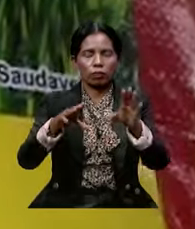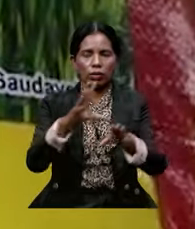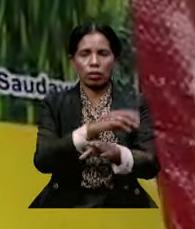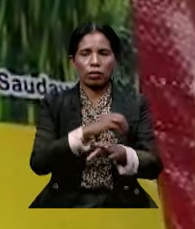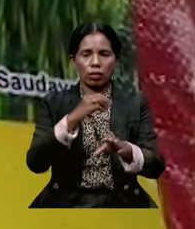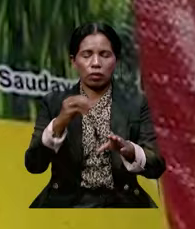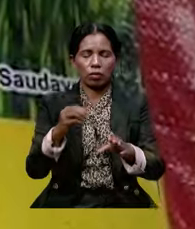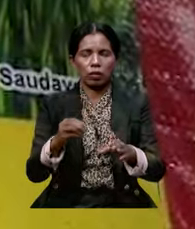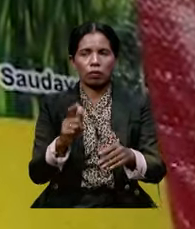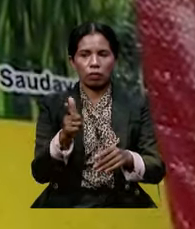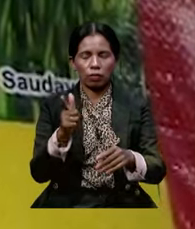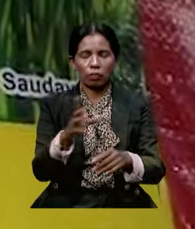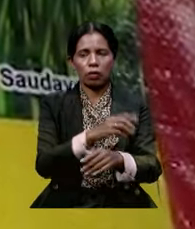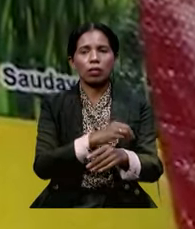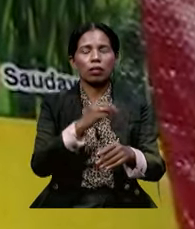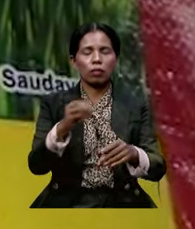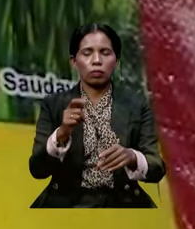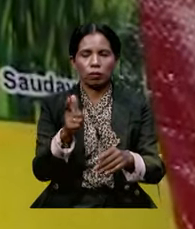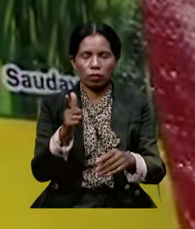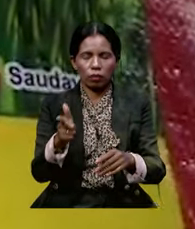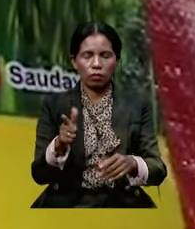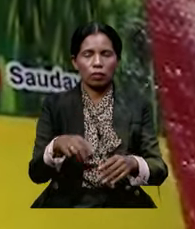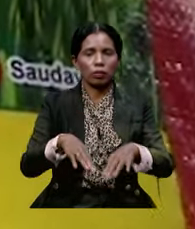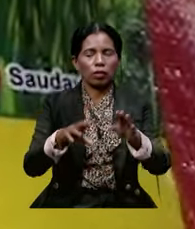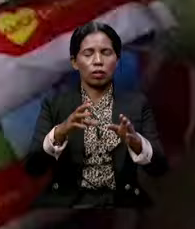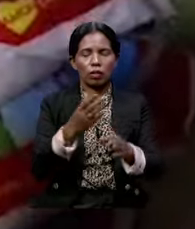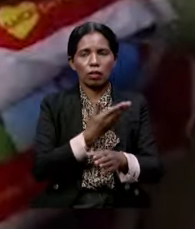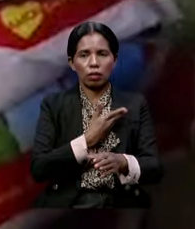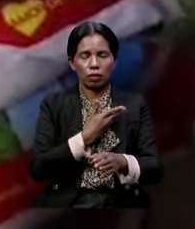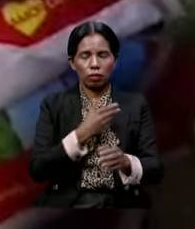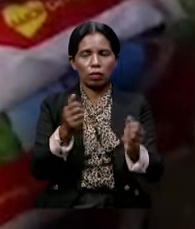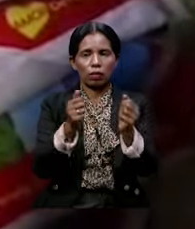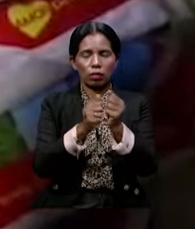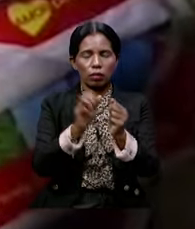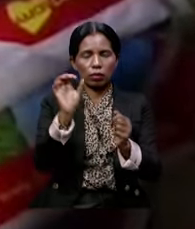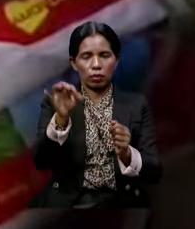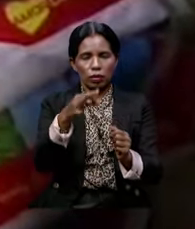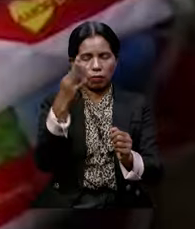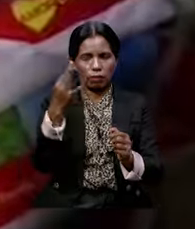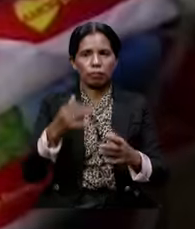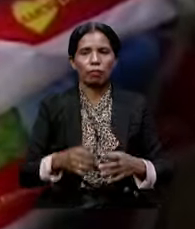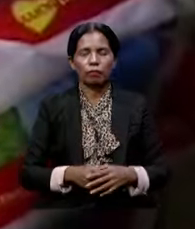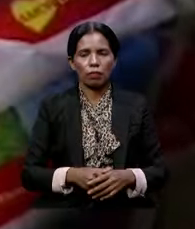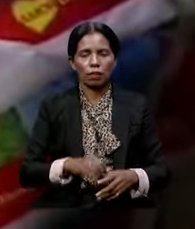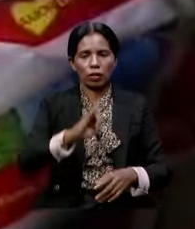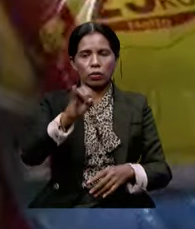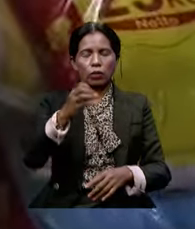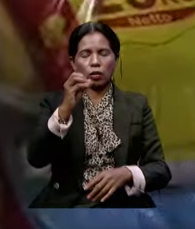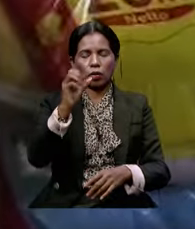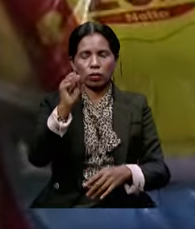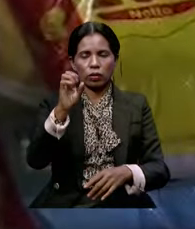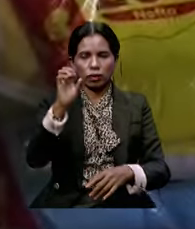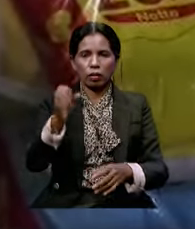americano ronulo, no quilograma ronulo, fango folin dólares americano salvesencia. José Joaquim de Sá,